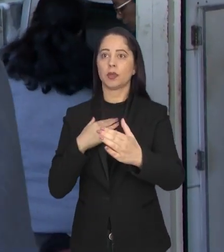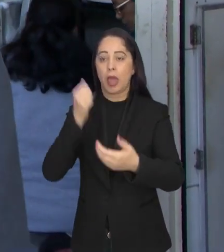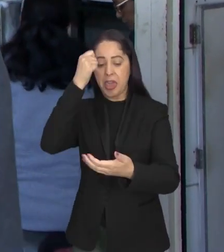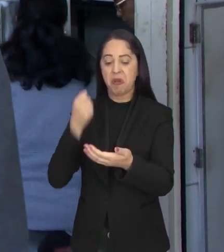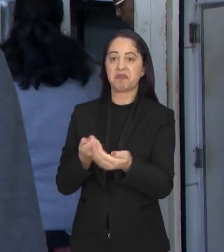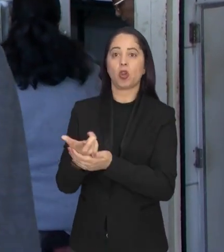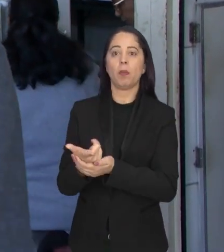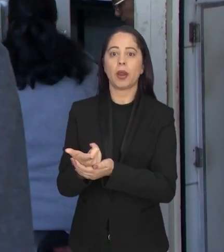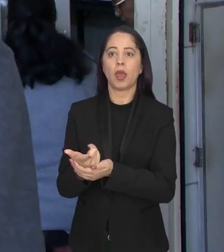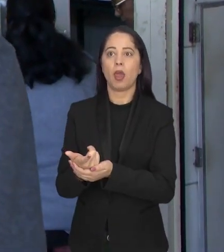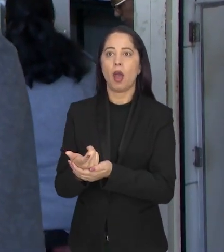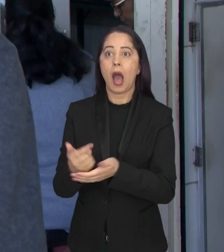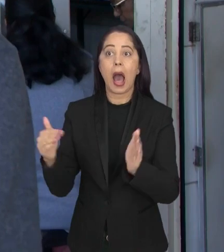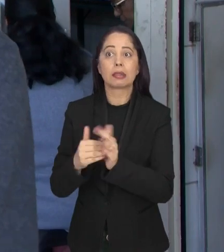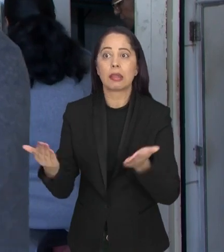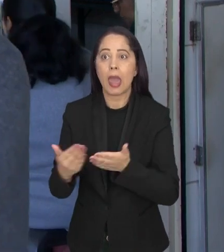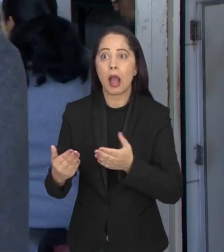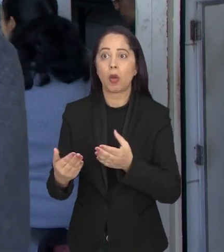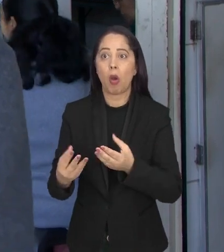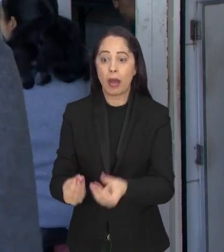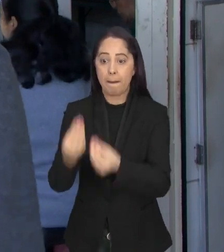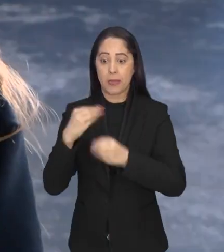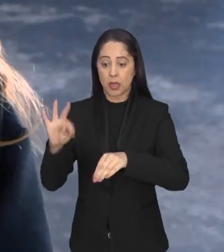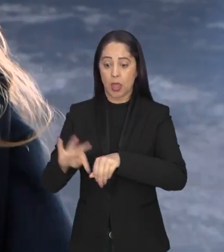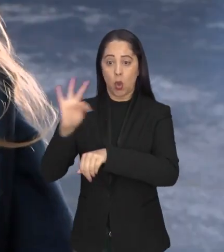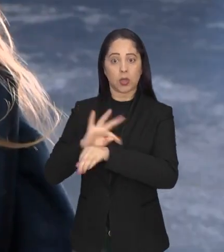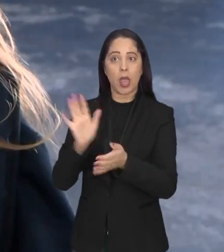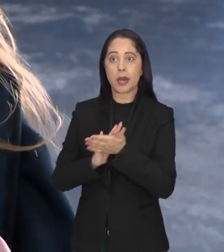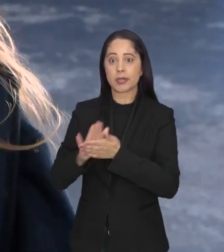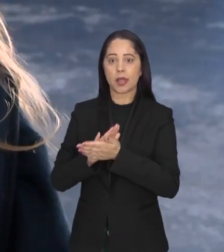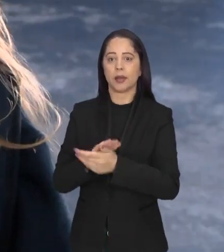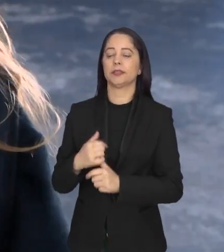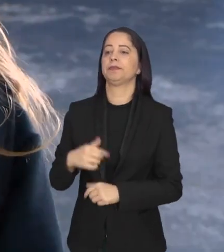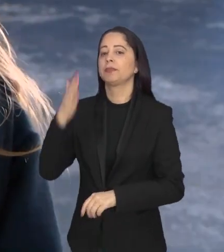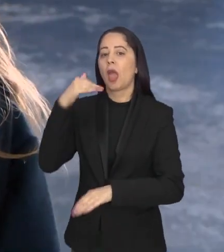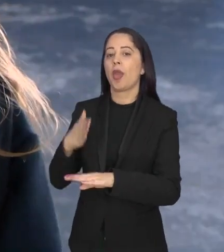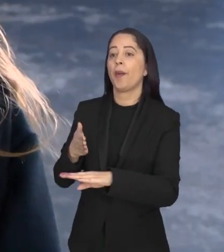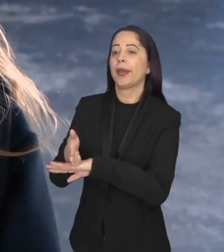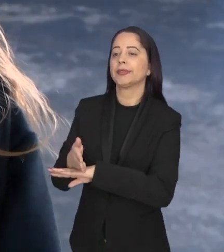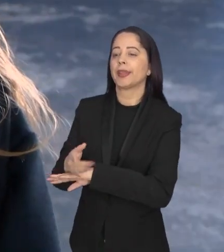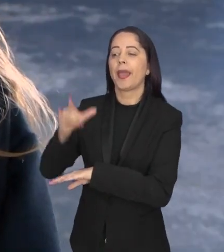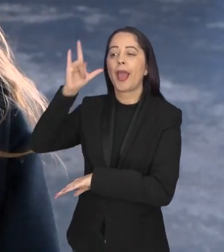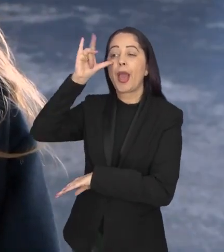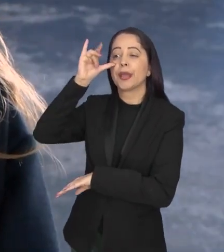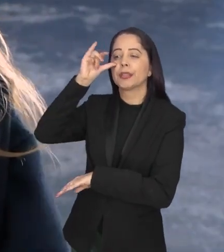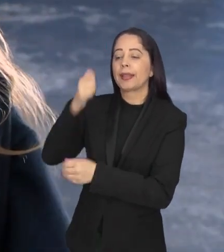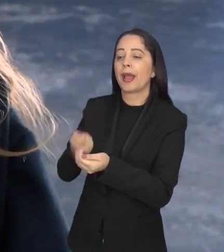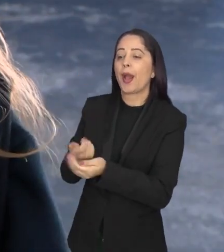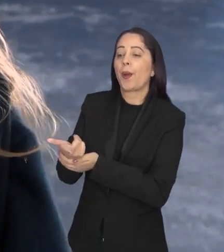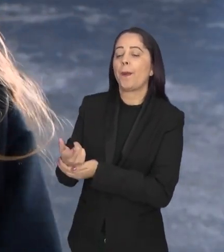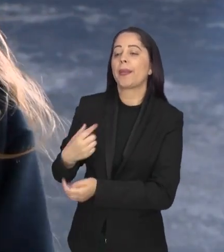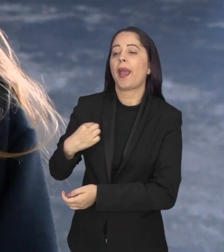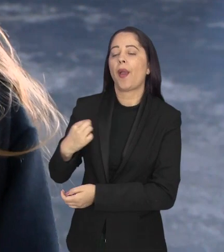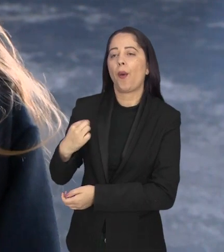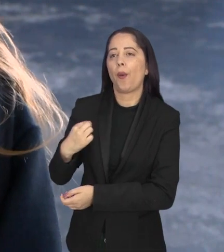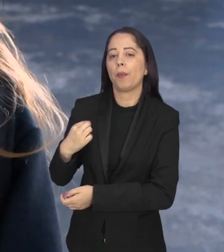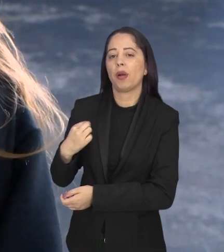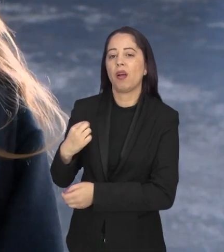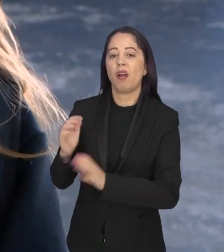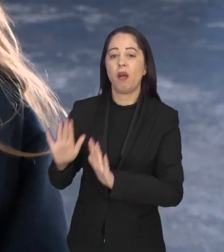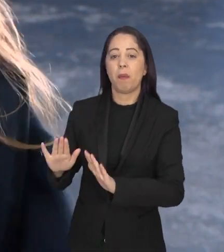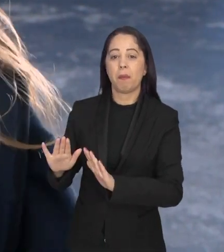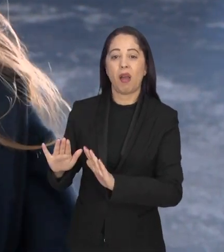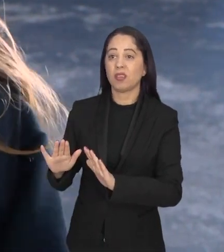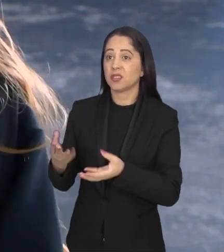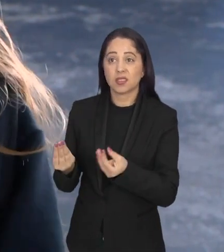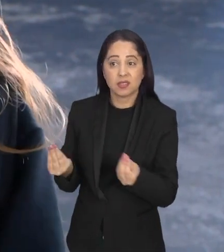a compra, mas nunca recebi o tênis, estou esperando até agora. Num site de Instagram que vendia roupa, aí eu acabei comprando uma roupa